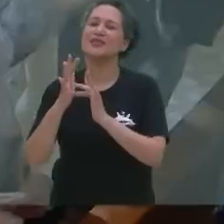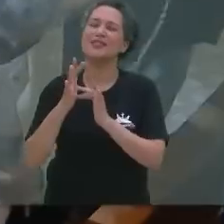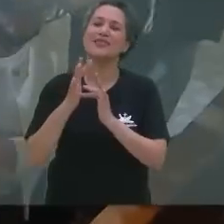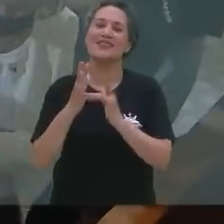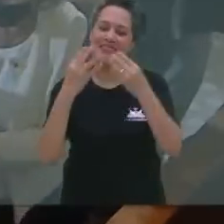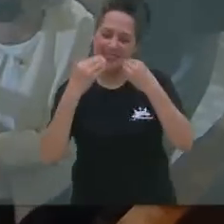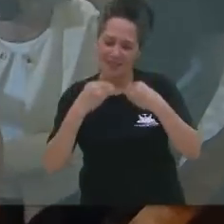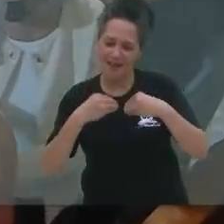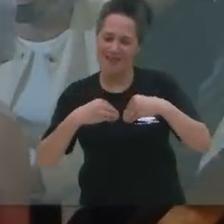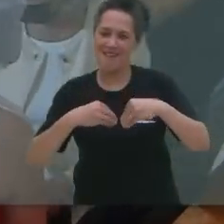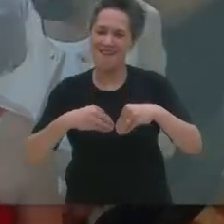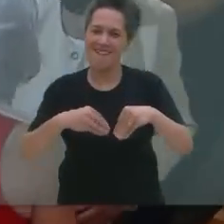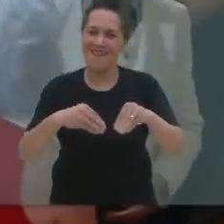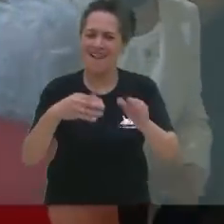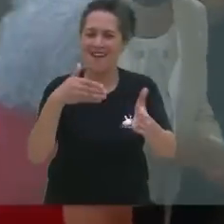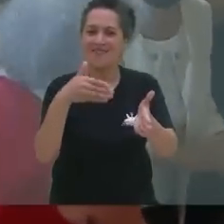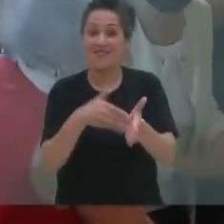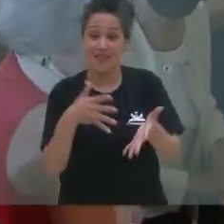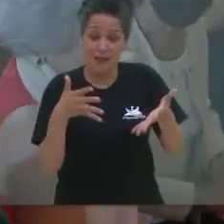presépio.